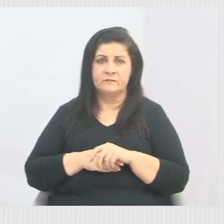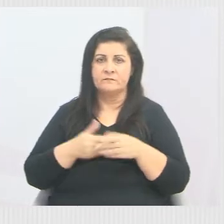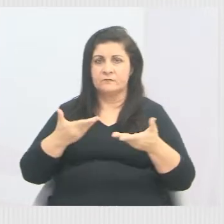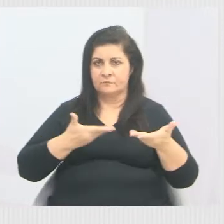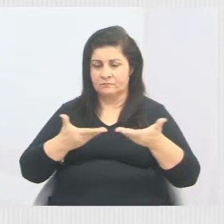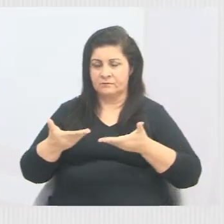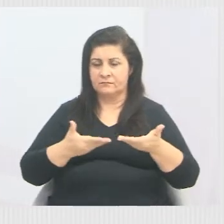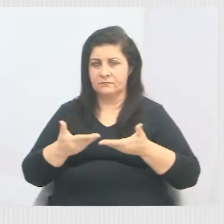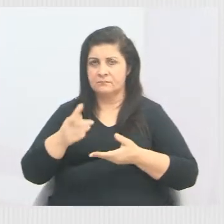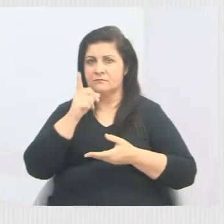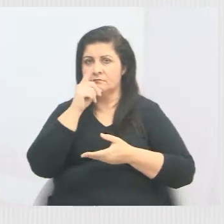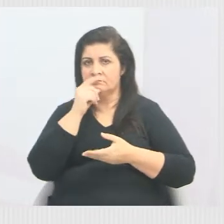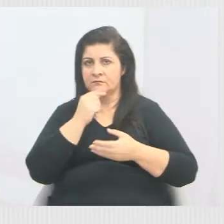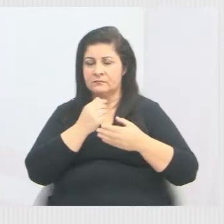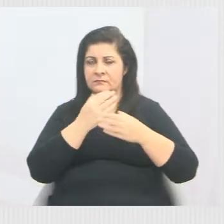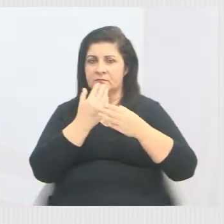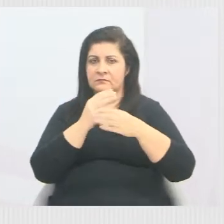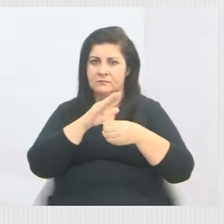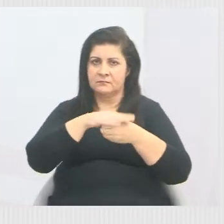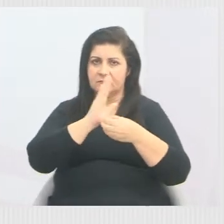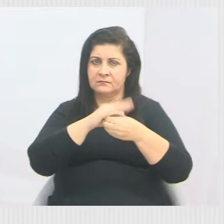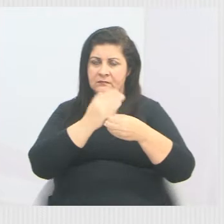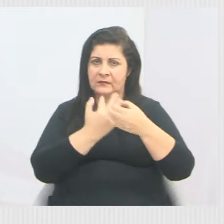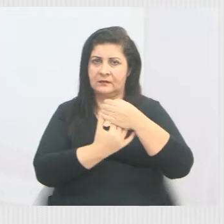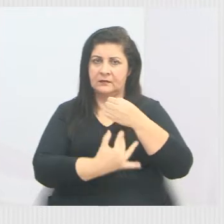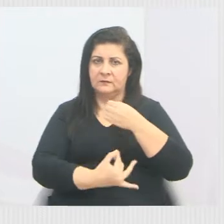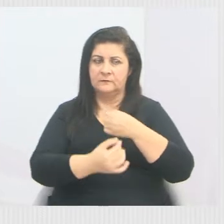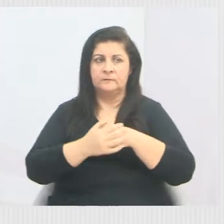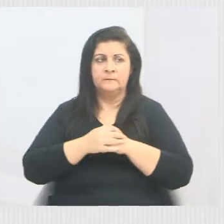Serviços de água e esgoto, meta orçada de